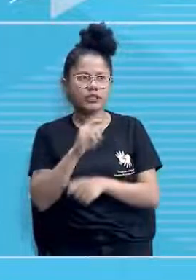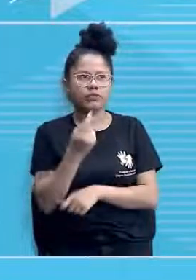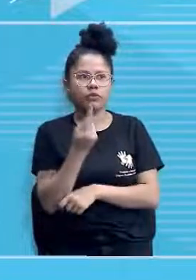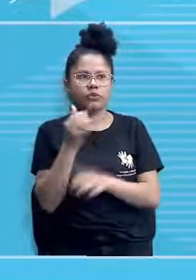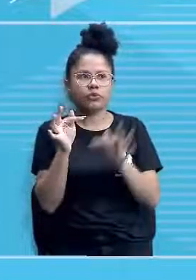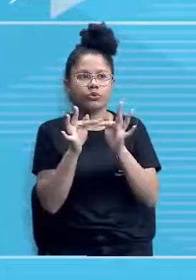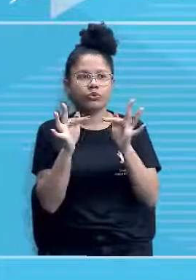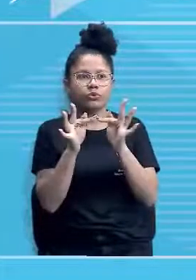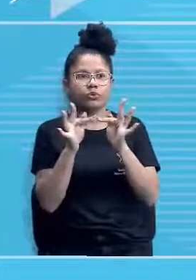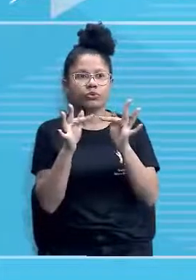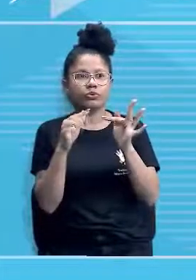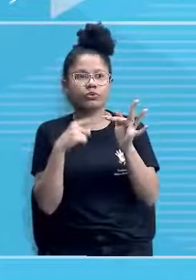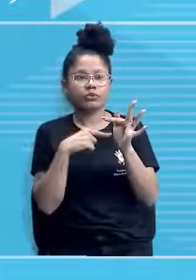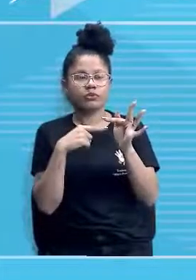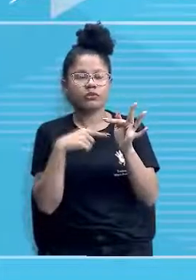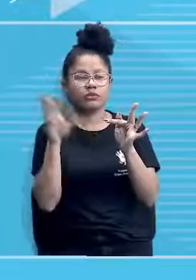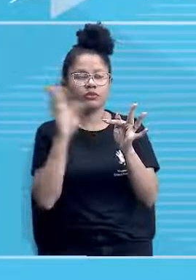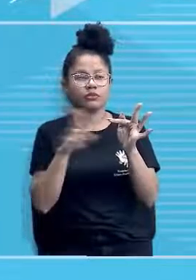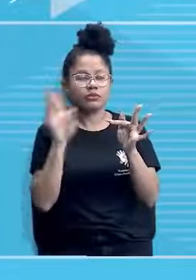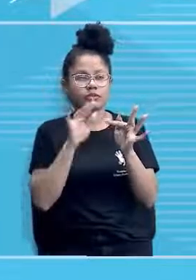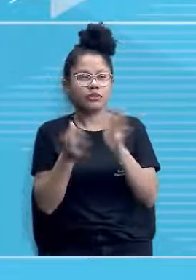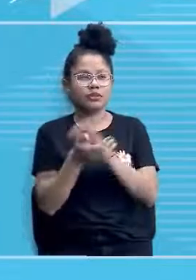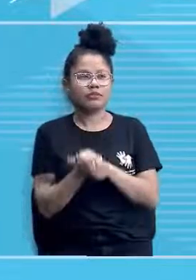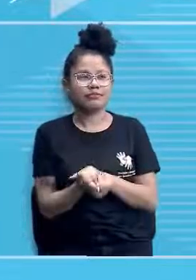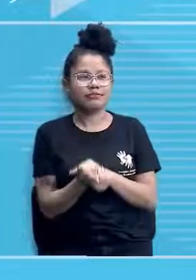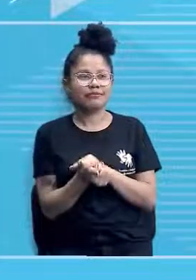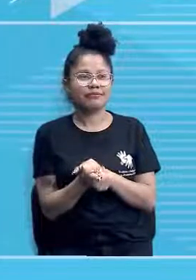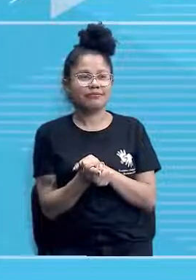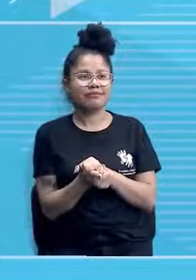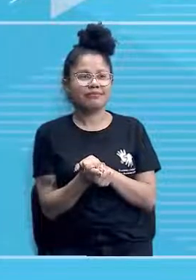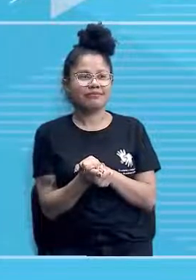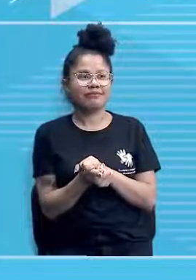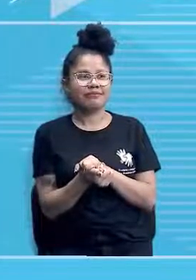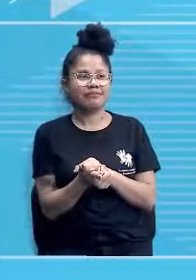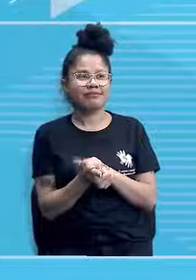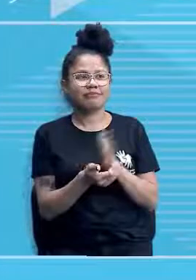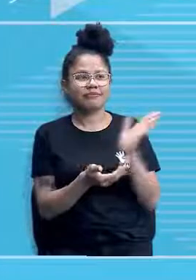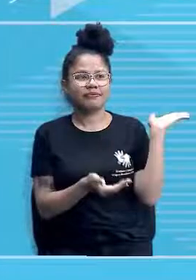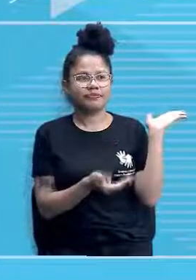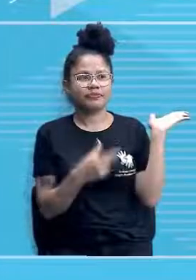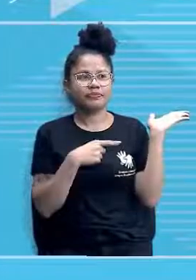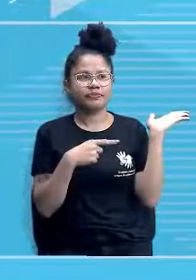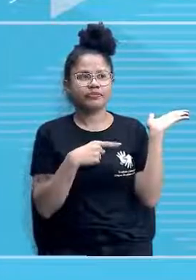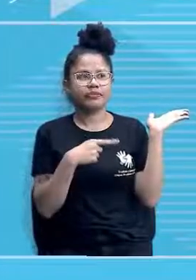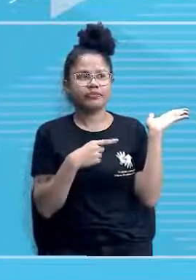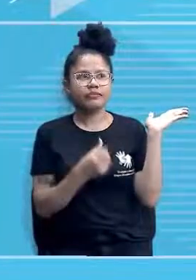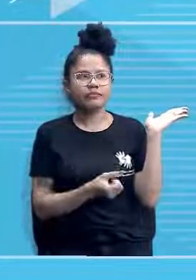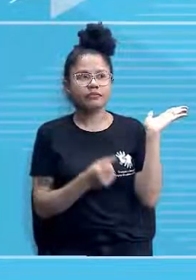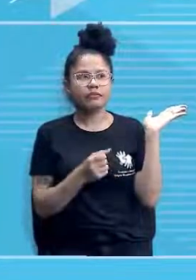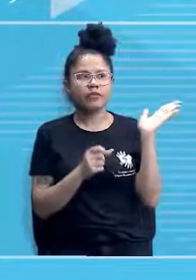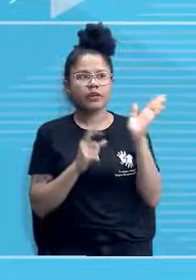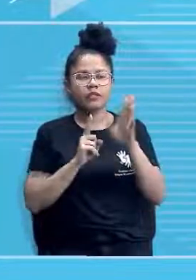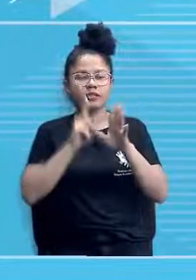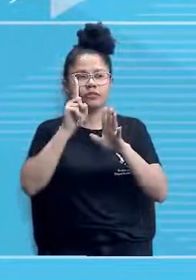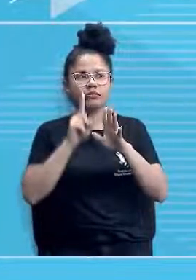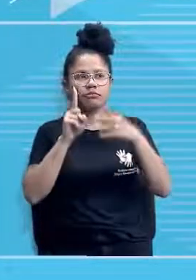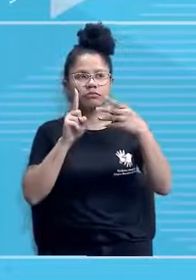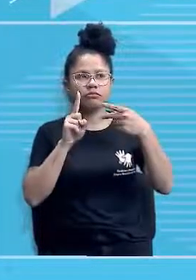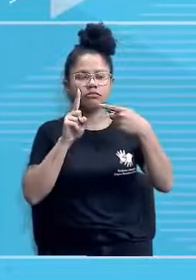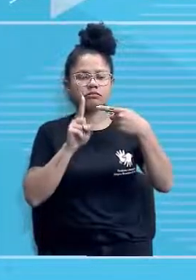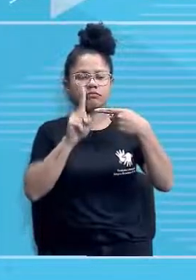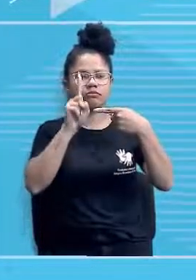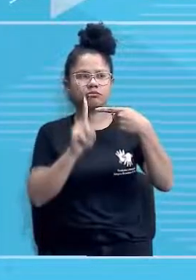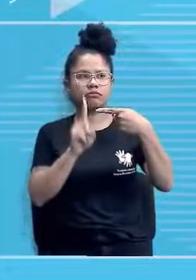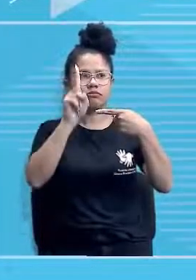tá você Tem outros critérios pode até utilizar mais de um critério pode ver que que essas é trazia quanto maior for a